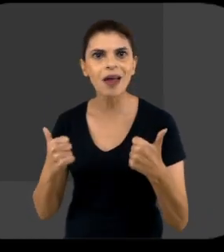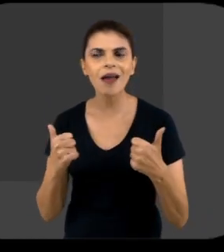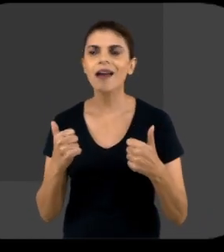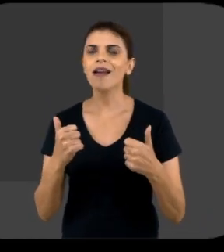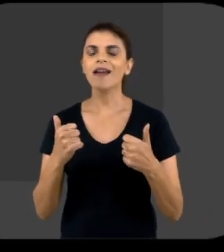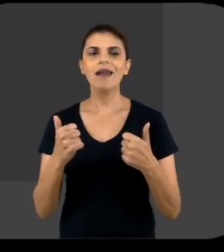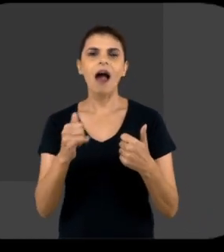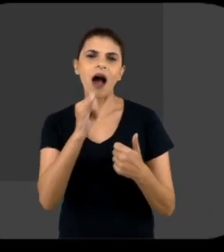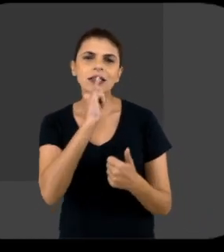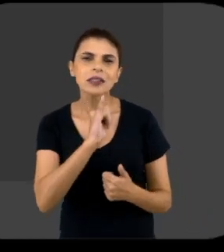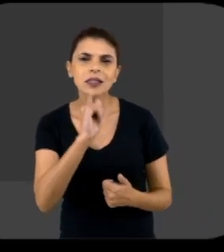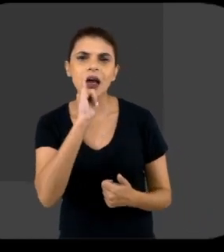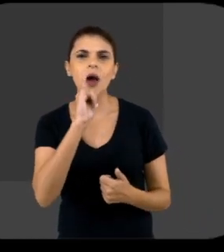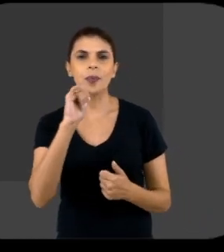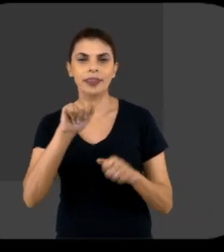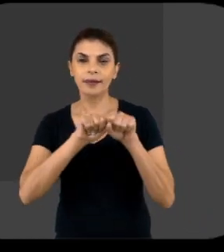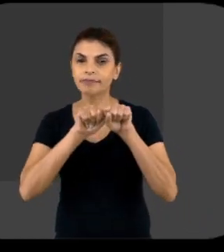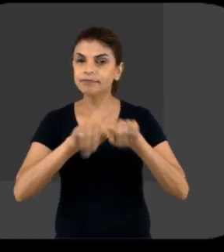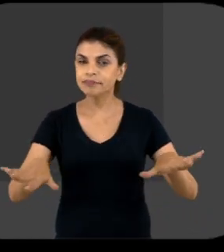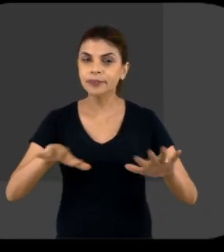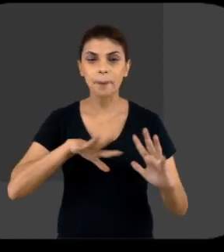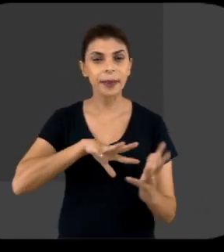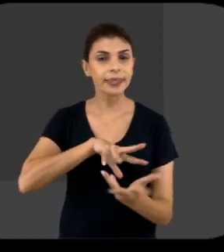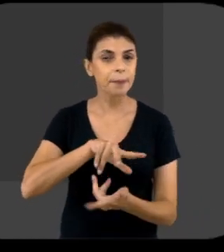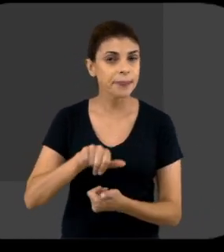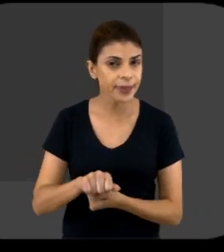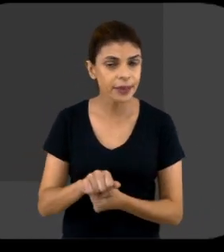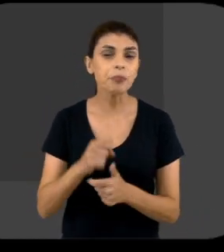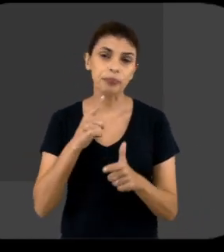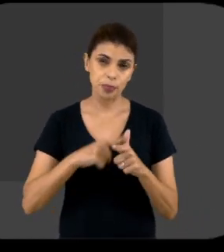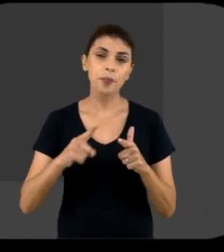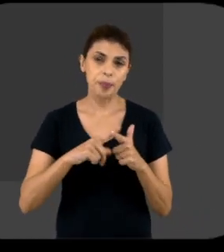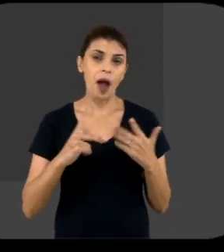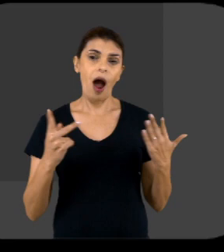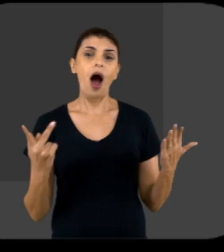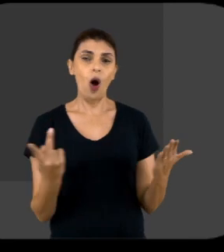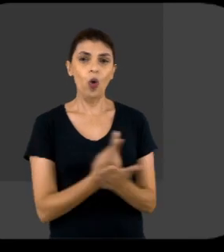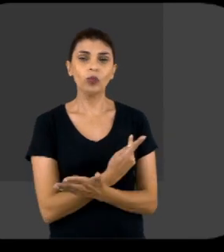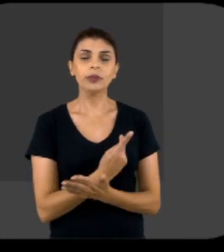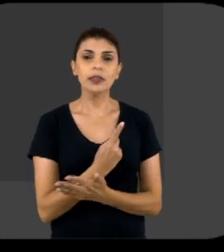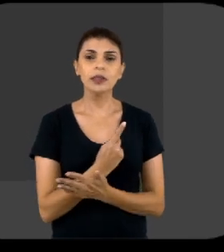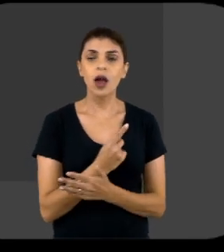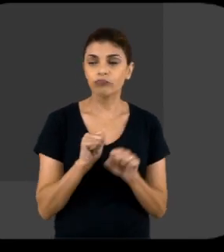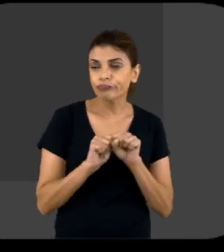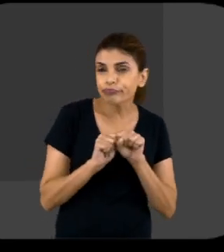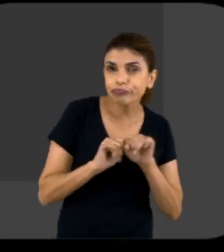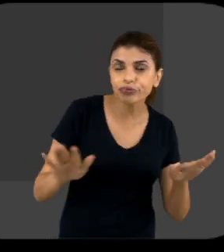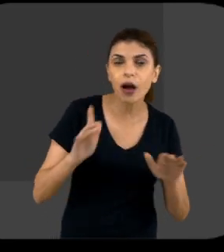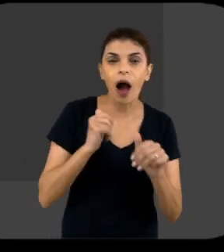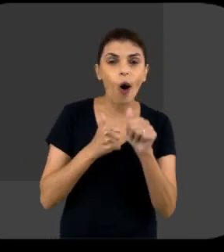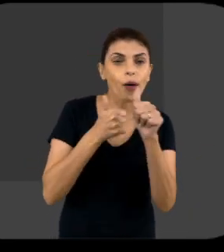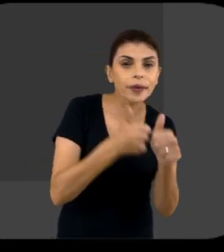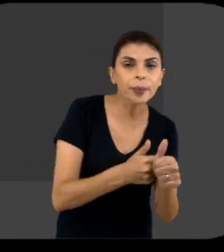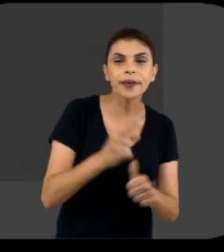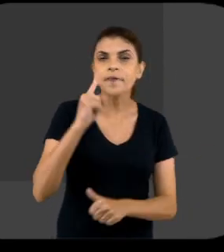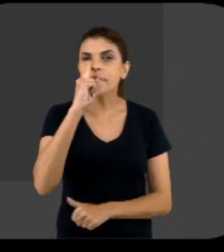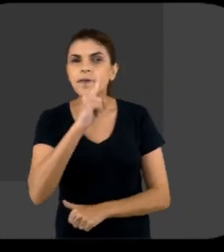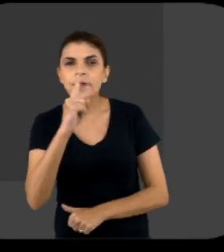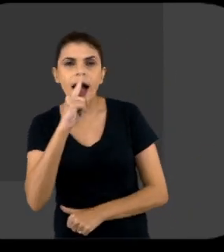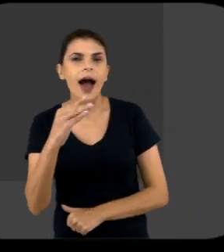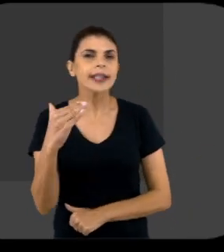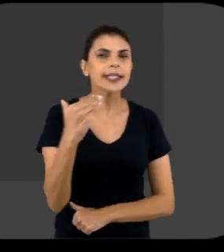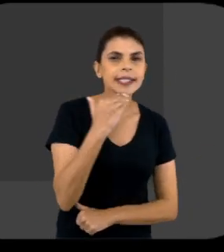quando você, por exemplo, tem uma pandemia, a falha num acompanhamento